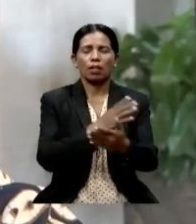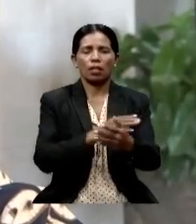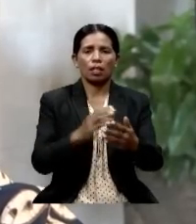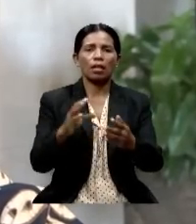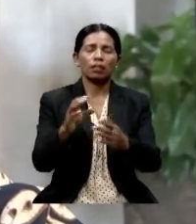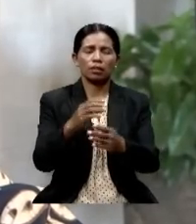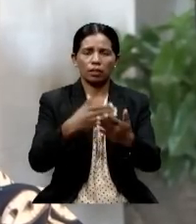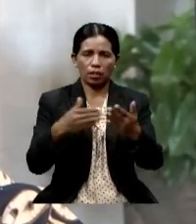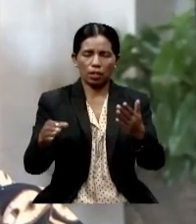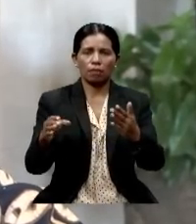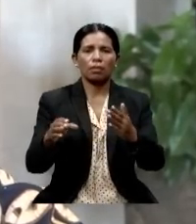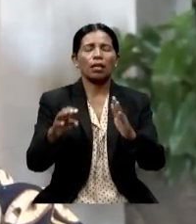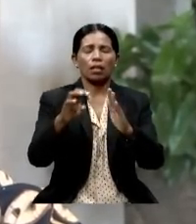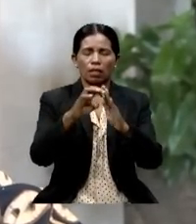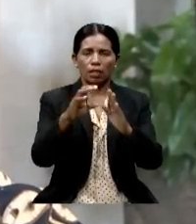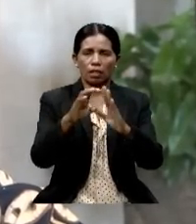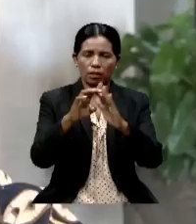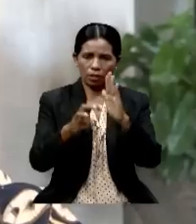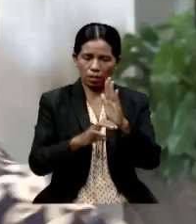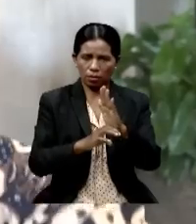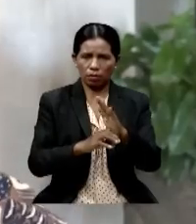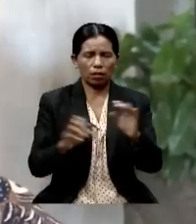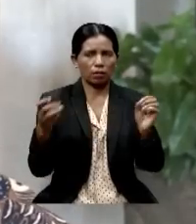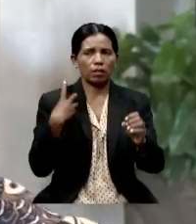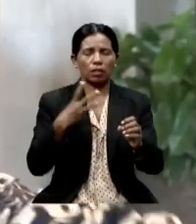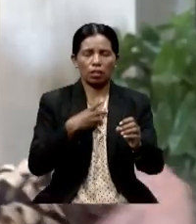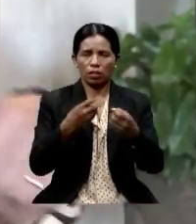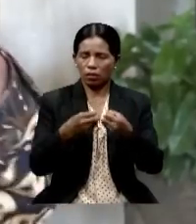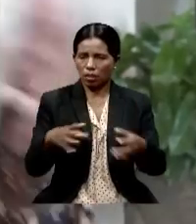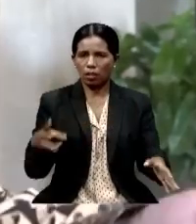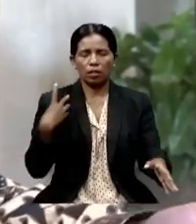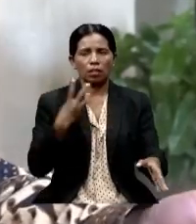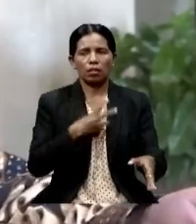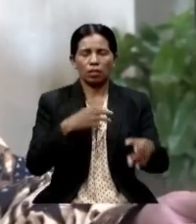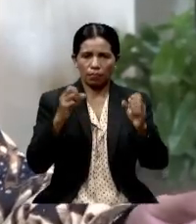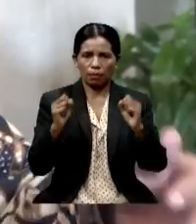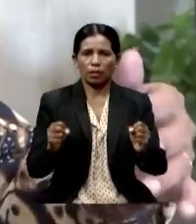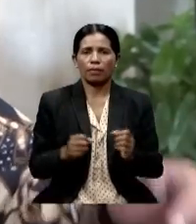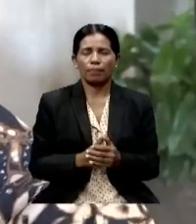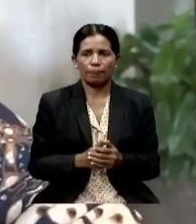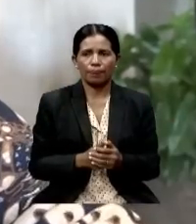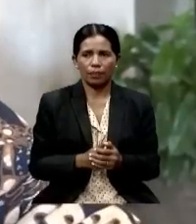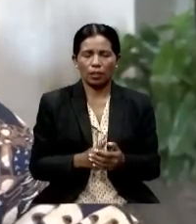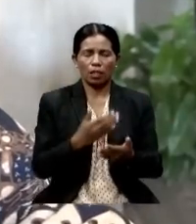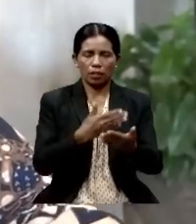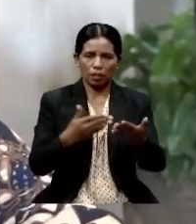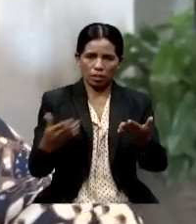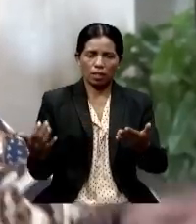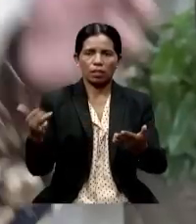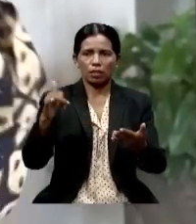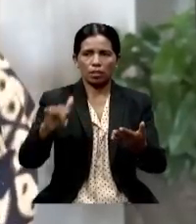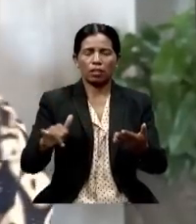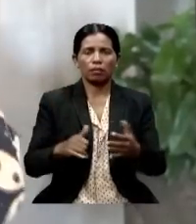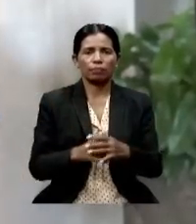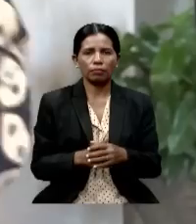kon halo zestam ne para laos para ita tu be rugi zestam para ita be sasan ser ne ne laos